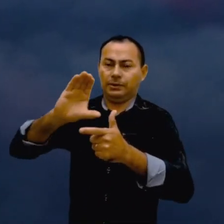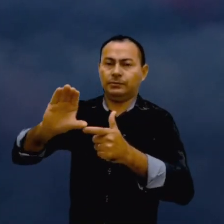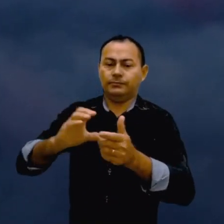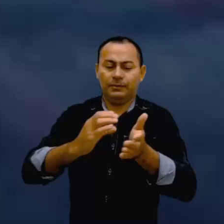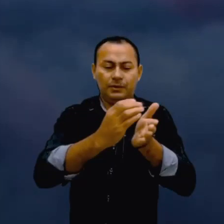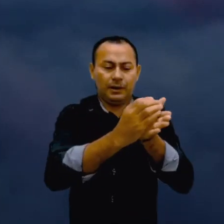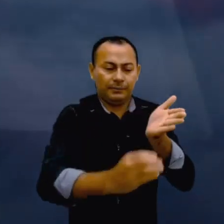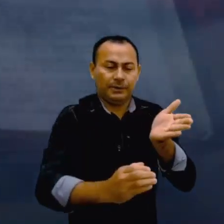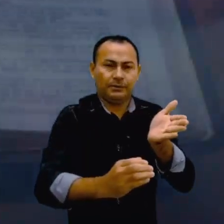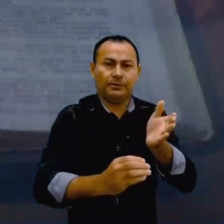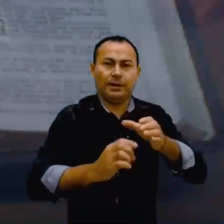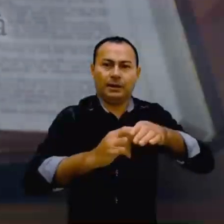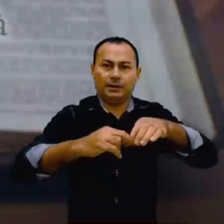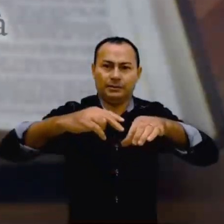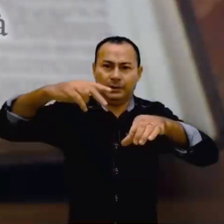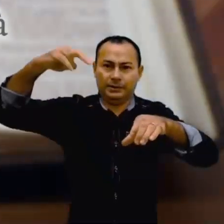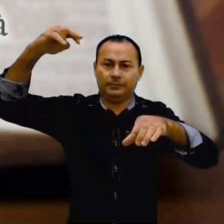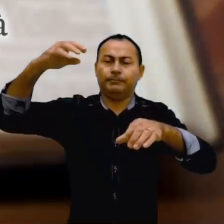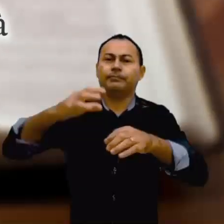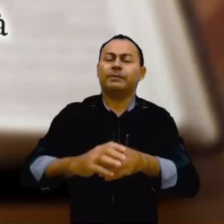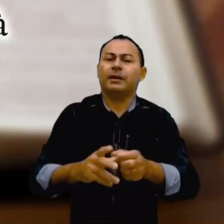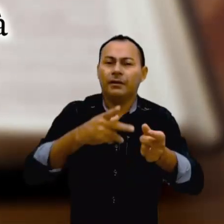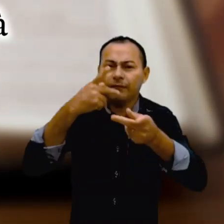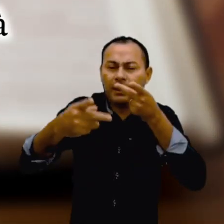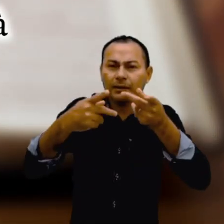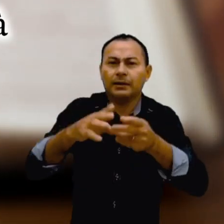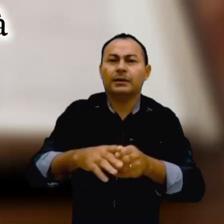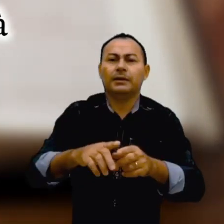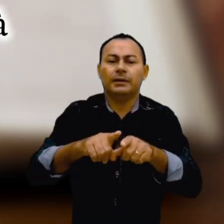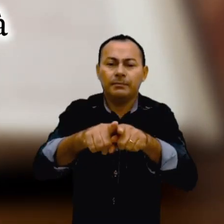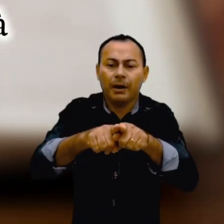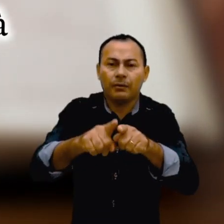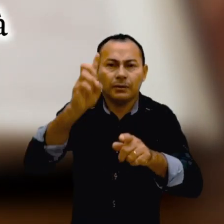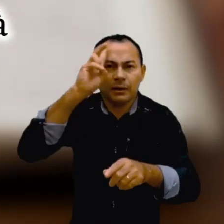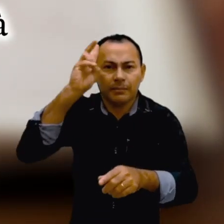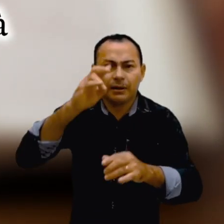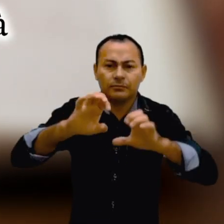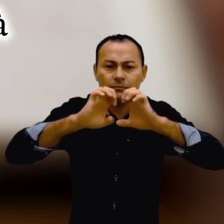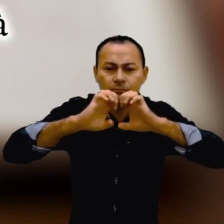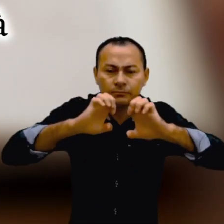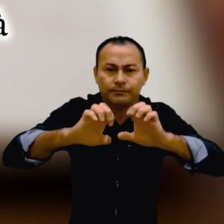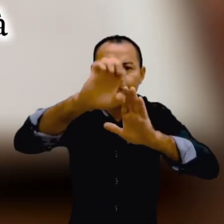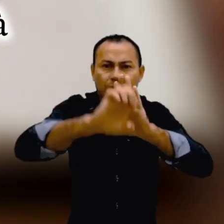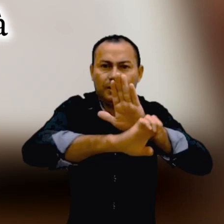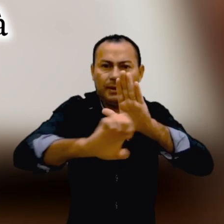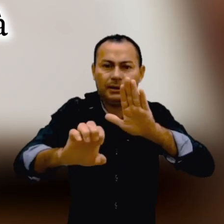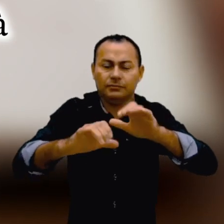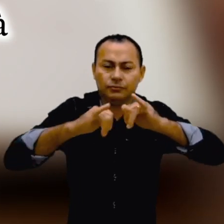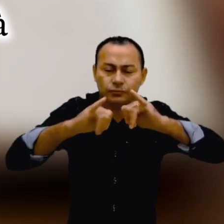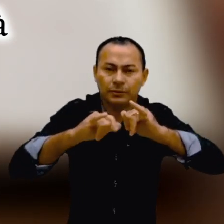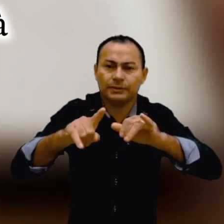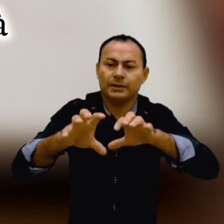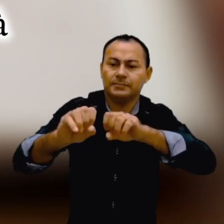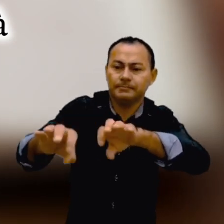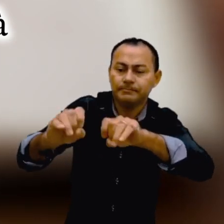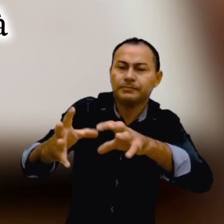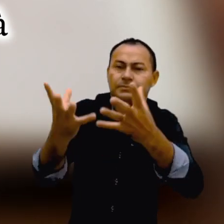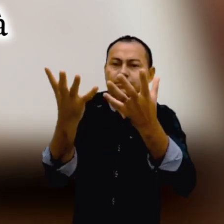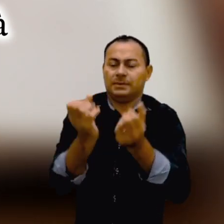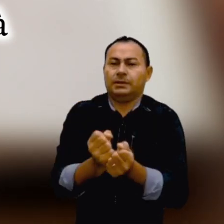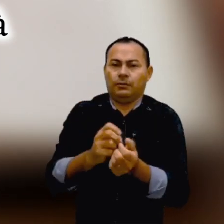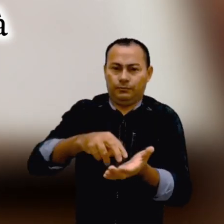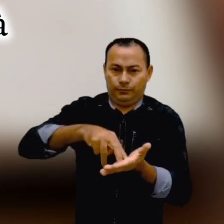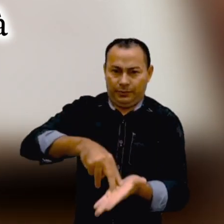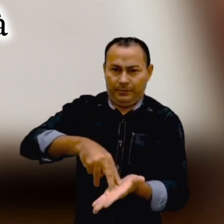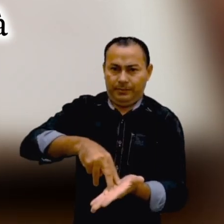ressurreição. Diz assim: Irmãos, quero lembrar-lhes o evangelho que lhes preguei, o qual vocês receberam e no qual